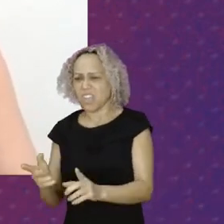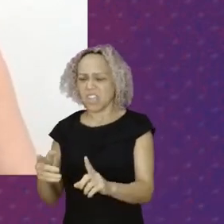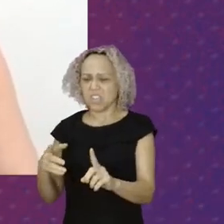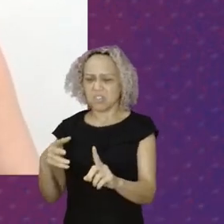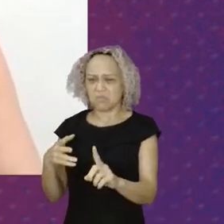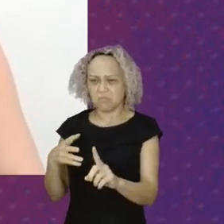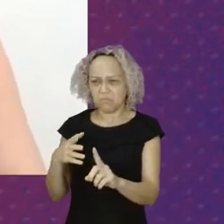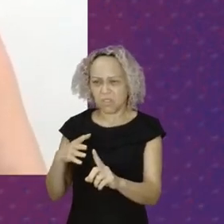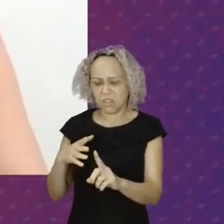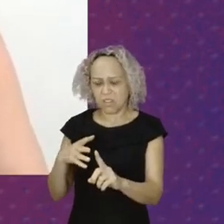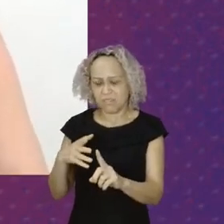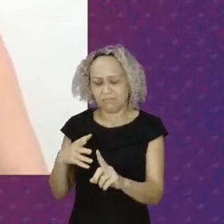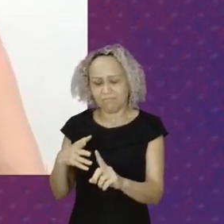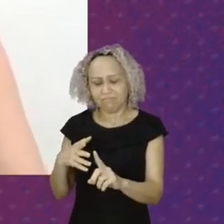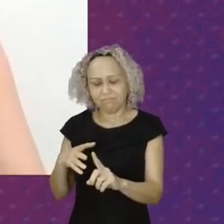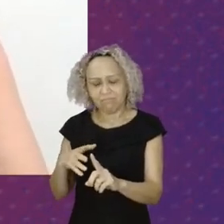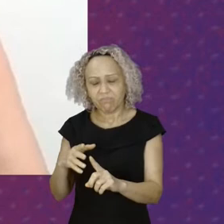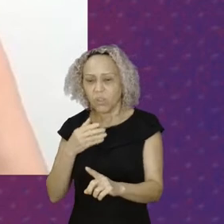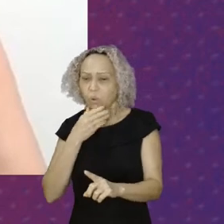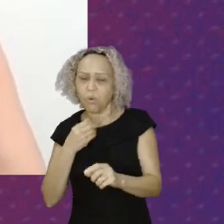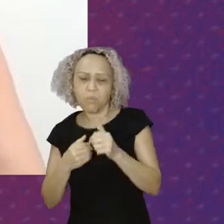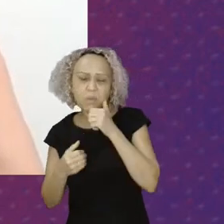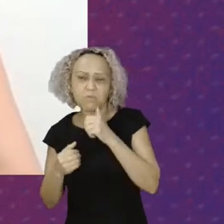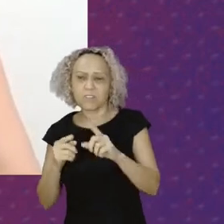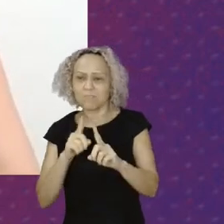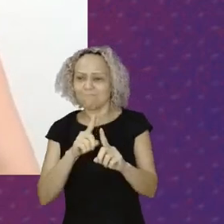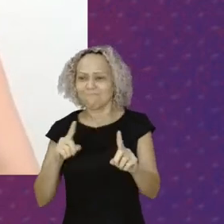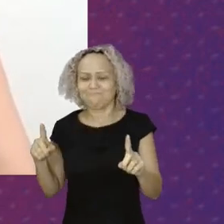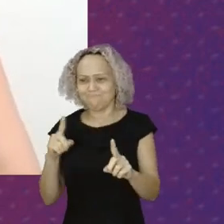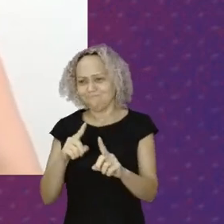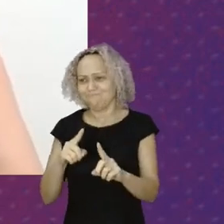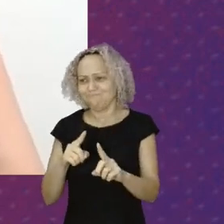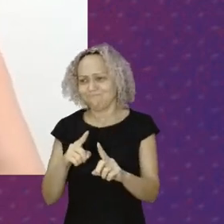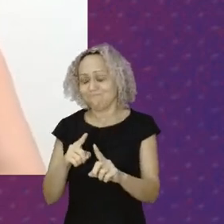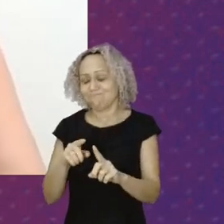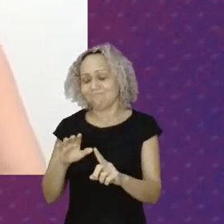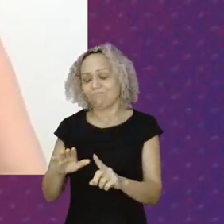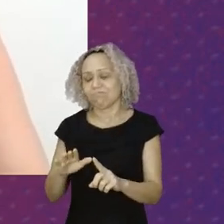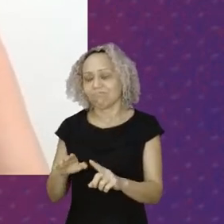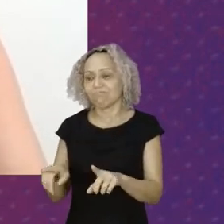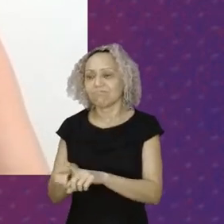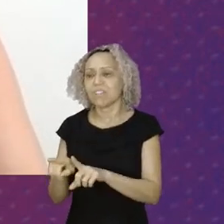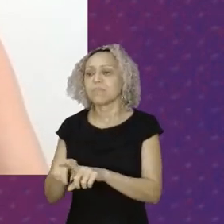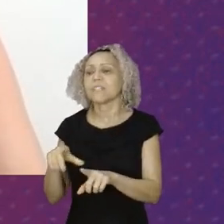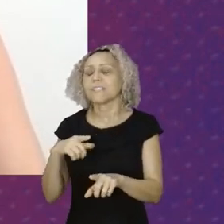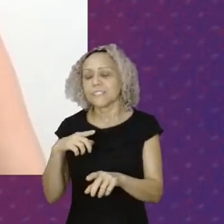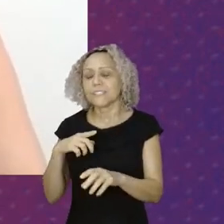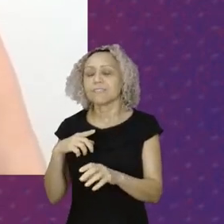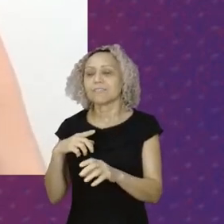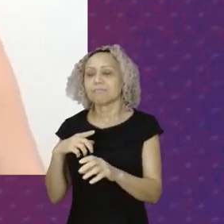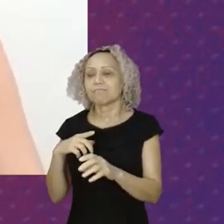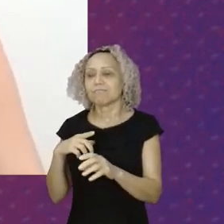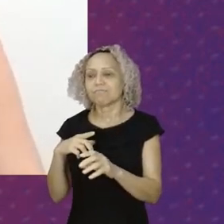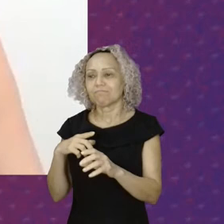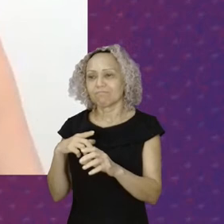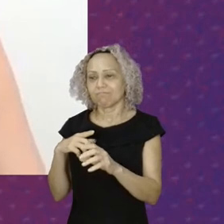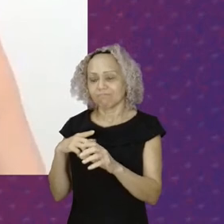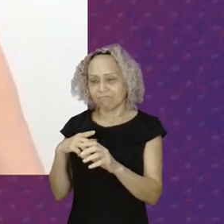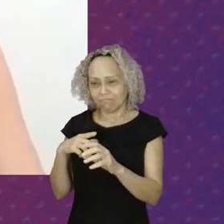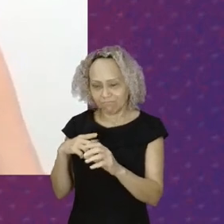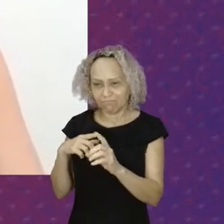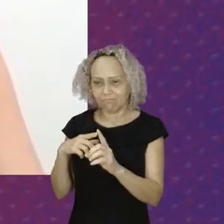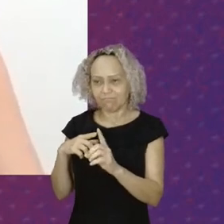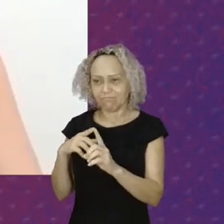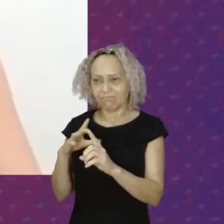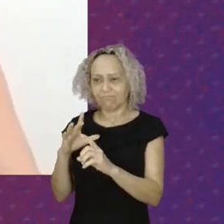capacitismo. Isso quer dizer que, na vida real, as barreiras se